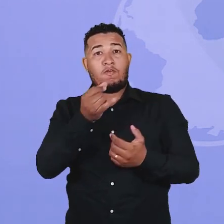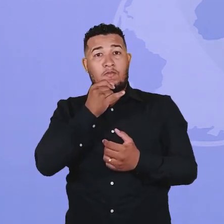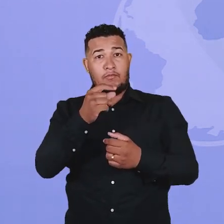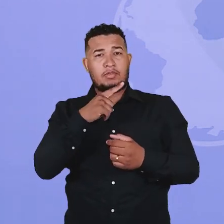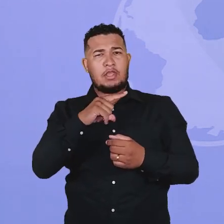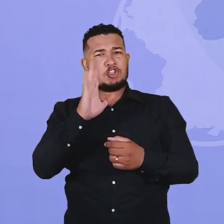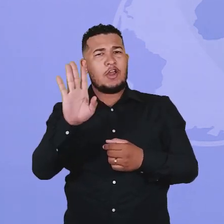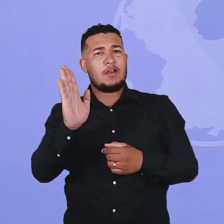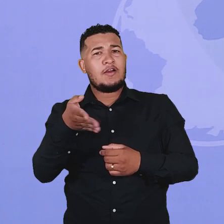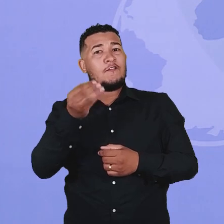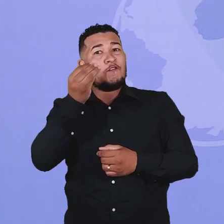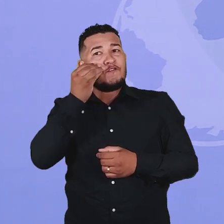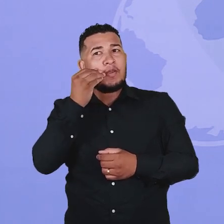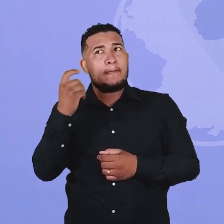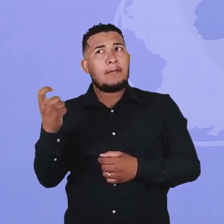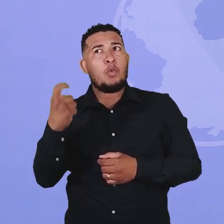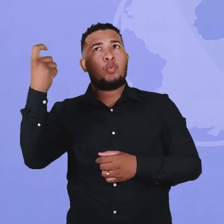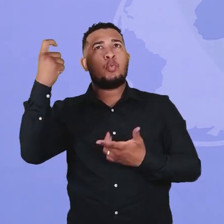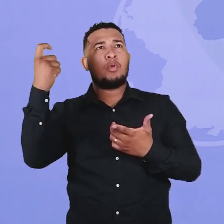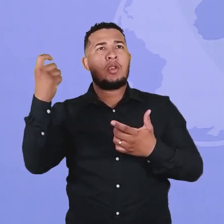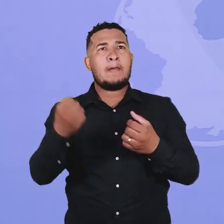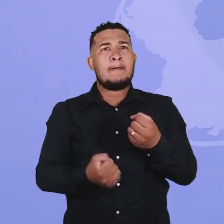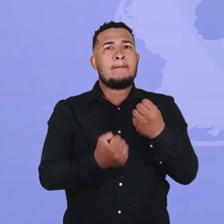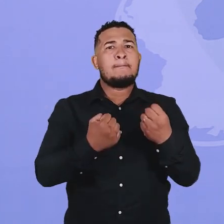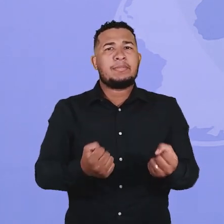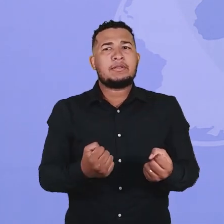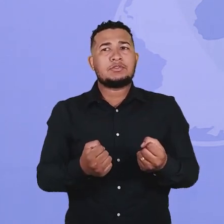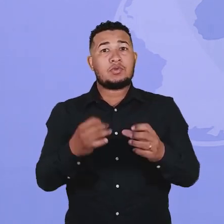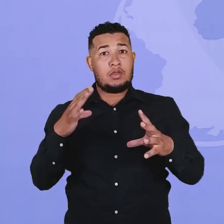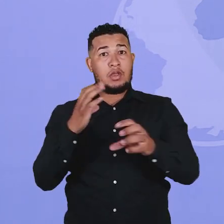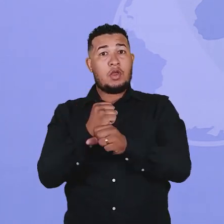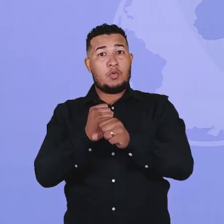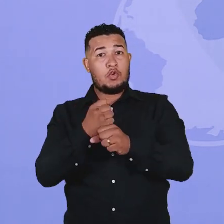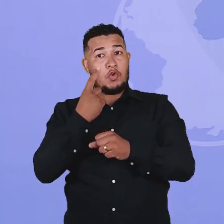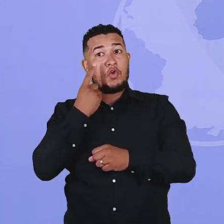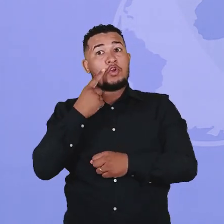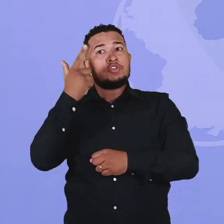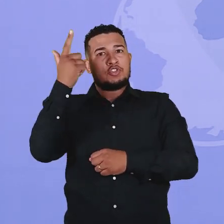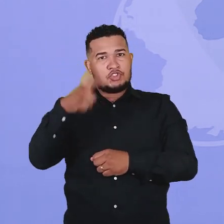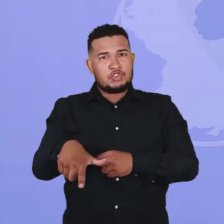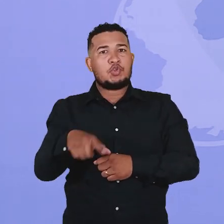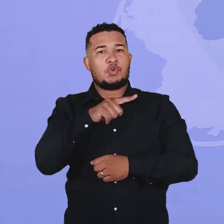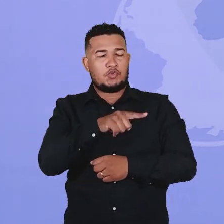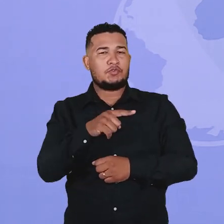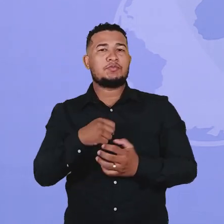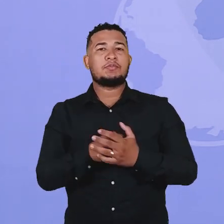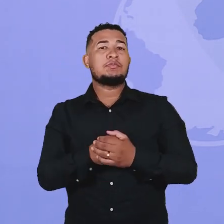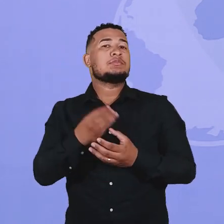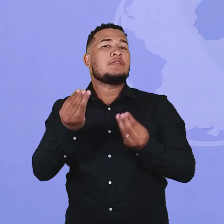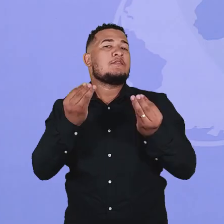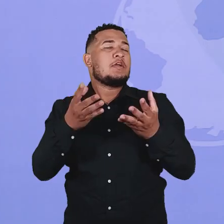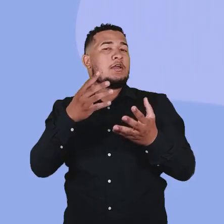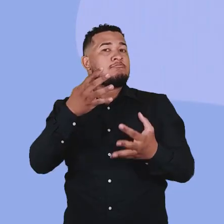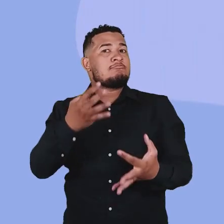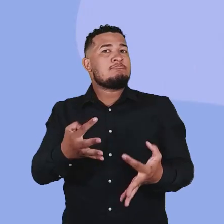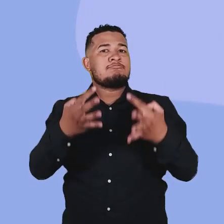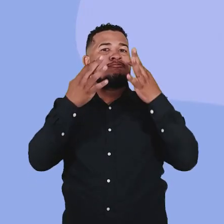Então você pega aí agora, vê o seu peso, vê a sua altura, faça esse cálculo. Eu vou botar de novo aí essa tela para